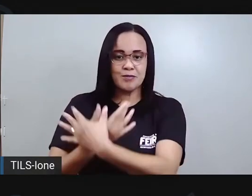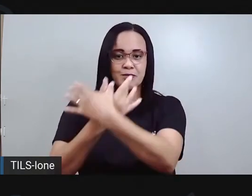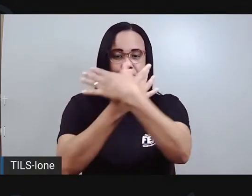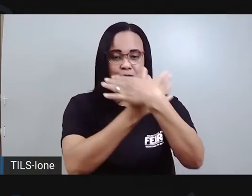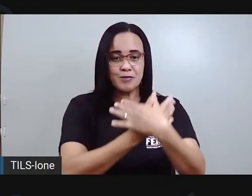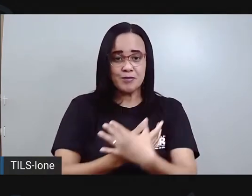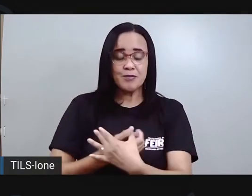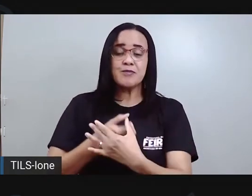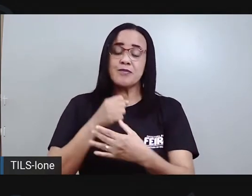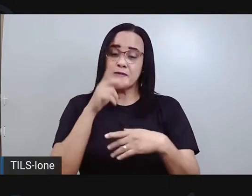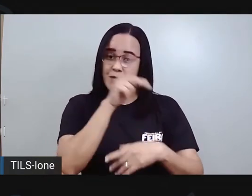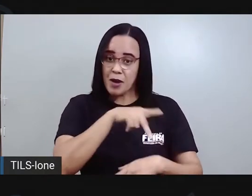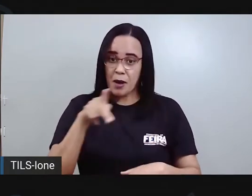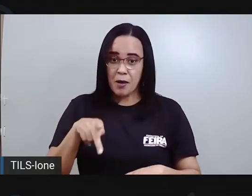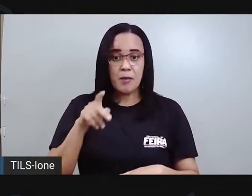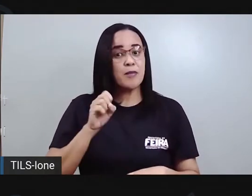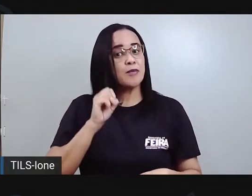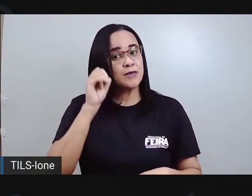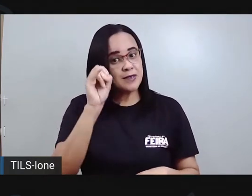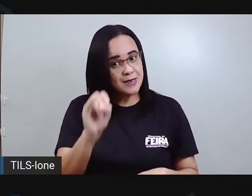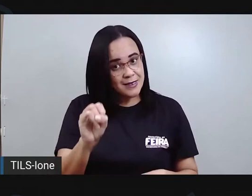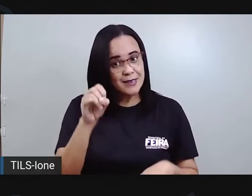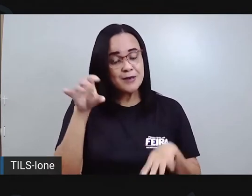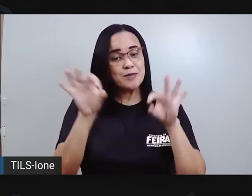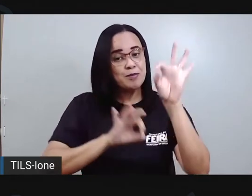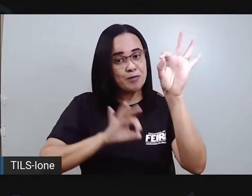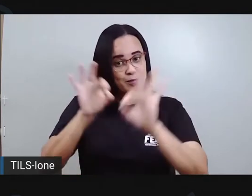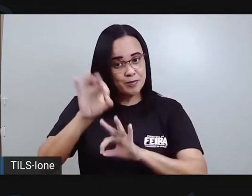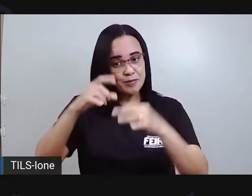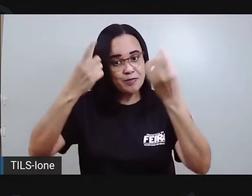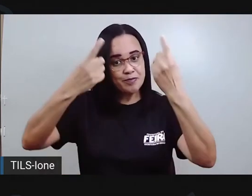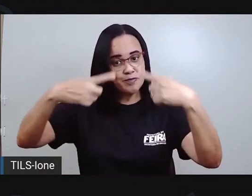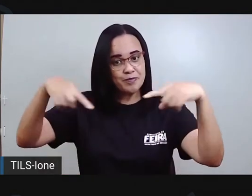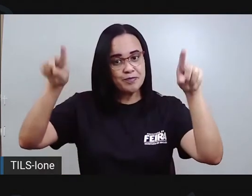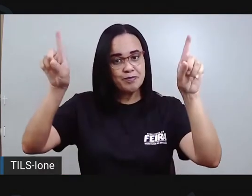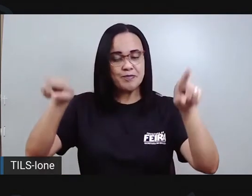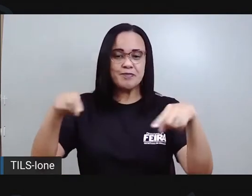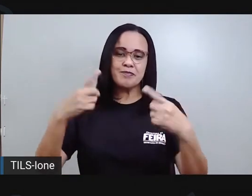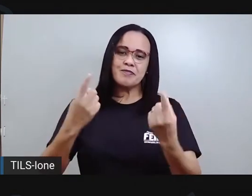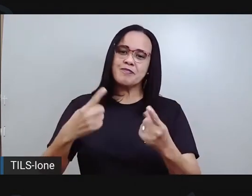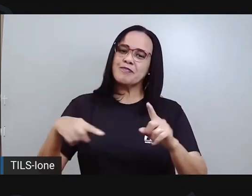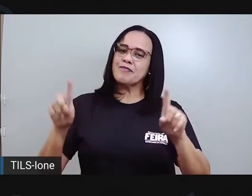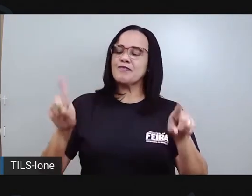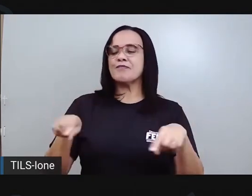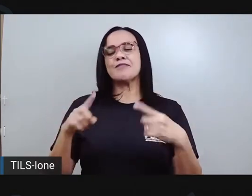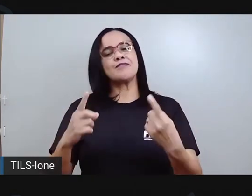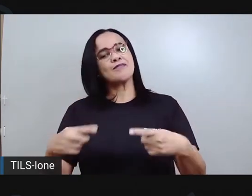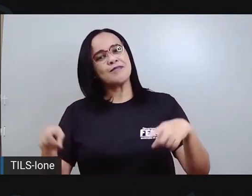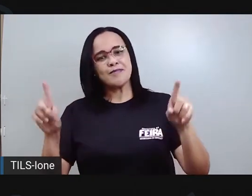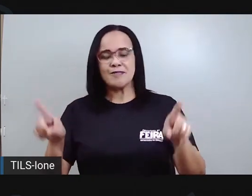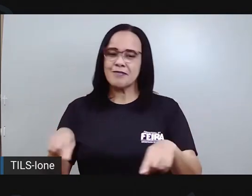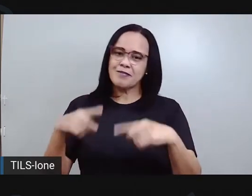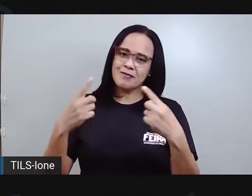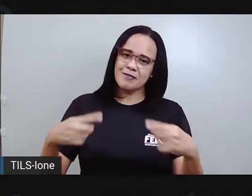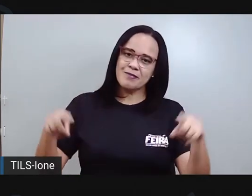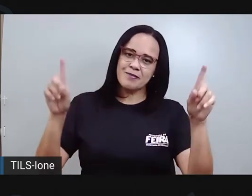uma música antes da gente começar a ensinar a poesia. Vamos lá, Procy?